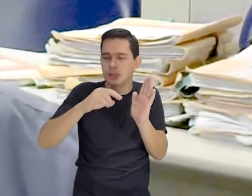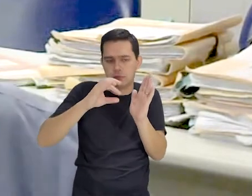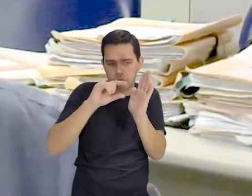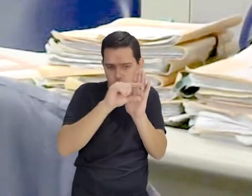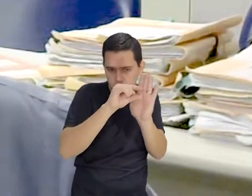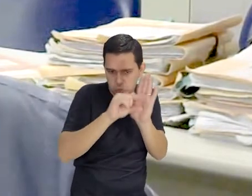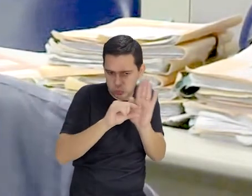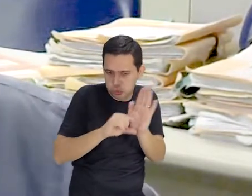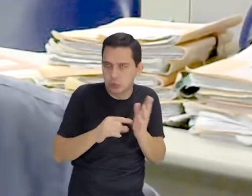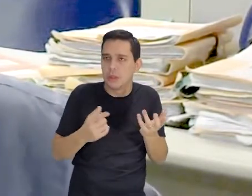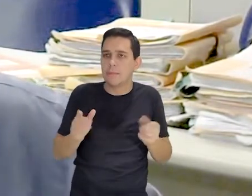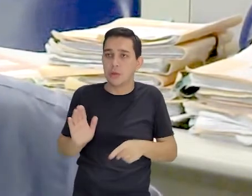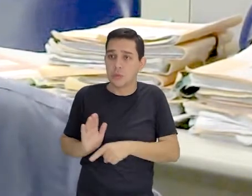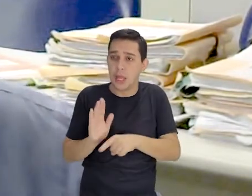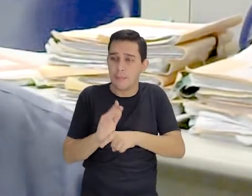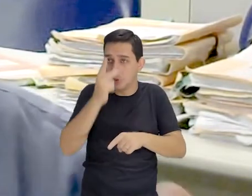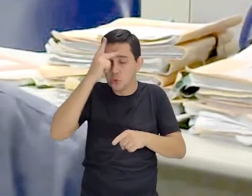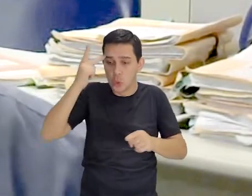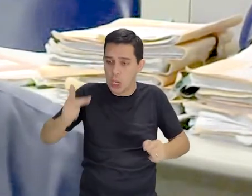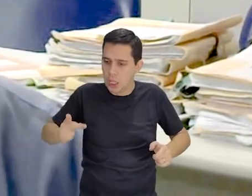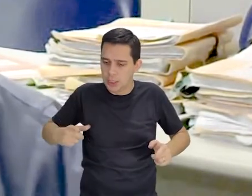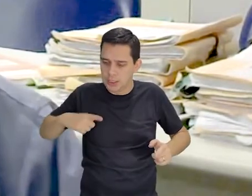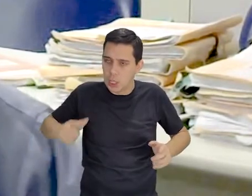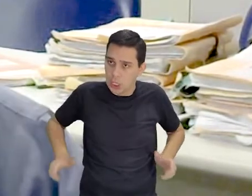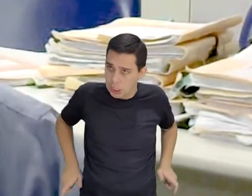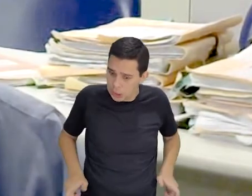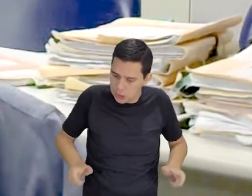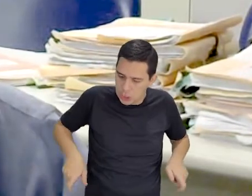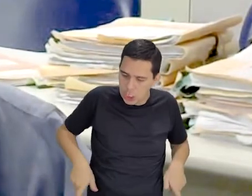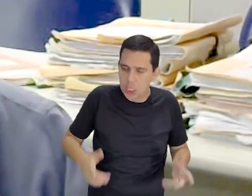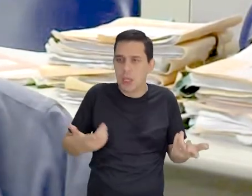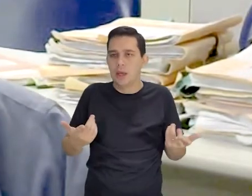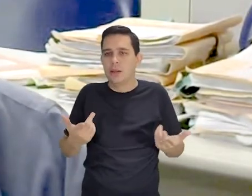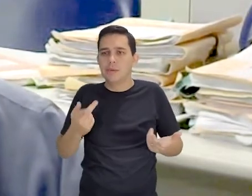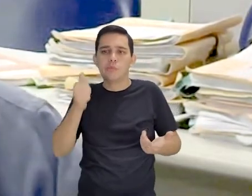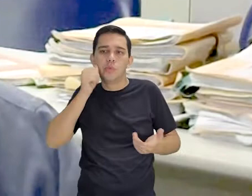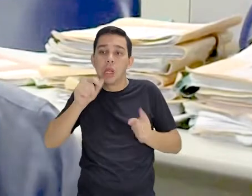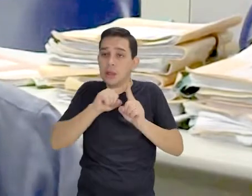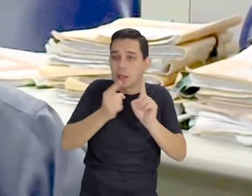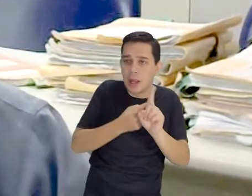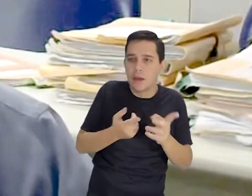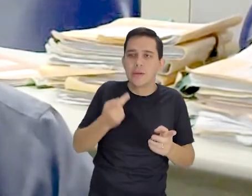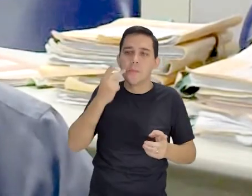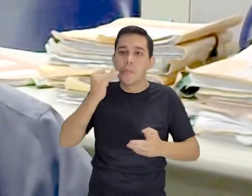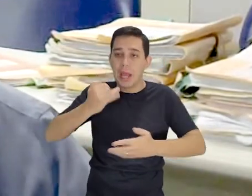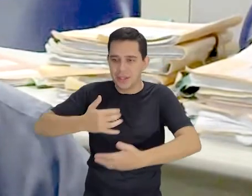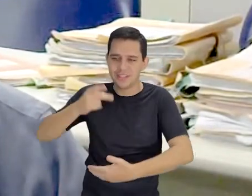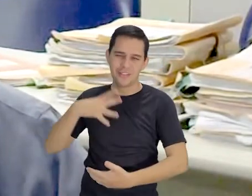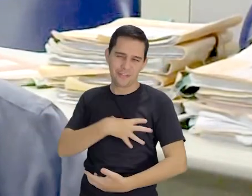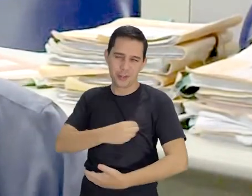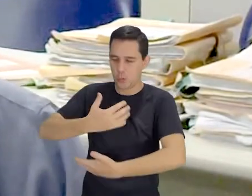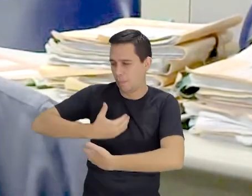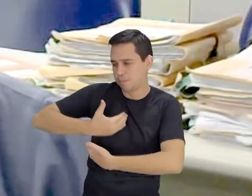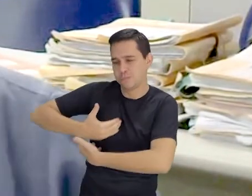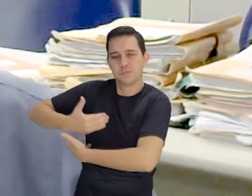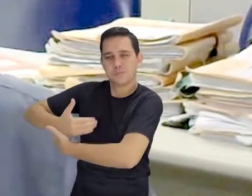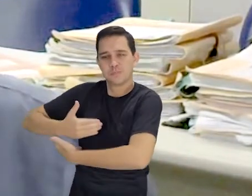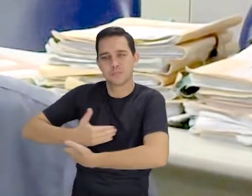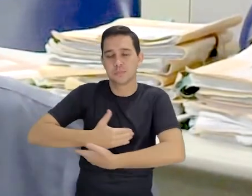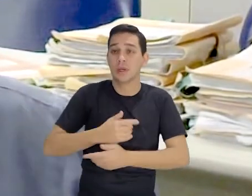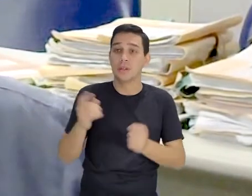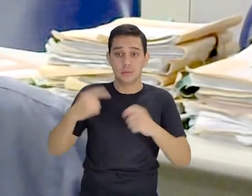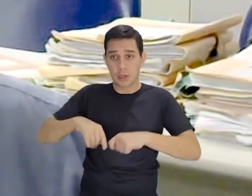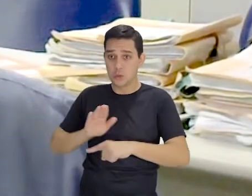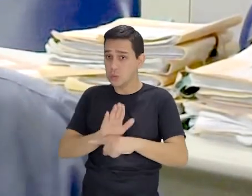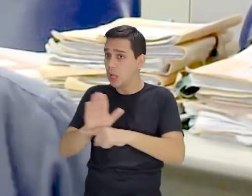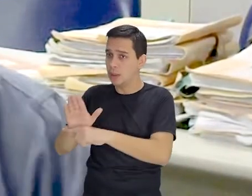a cadeirantes, a gestantes, pais com crianças de colo. Apesar dessas tratativas, nós não